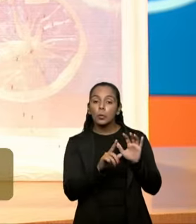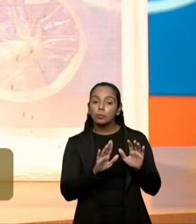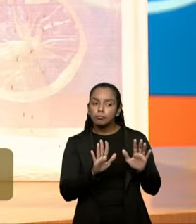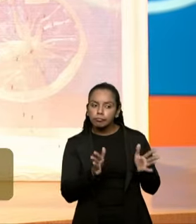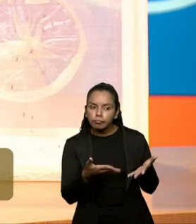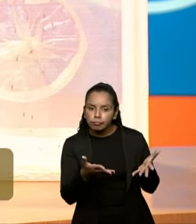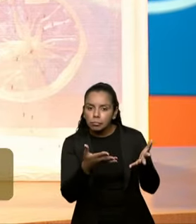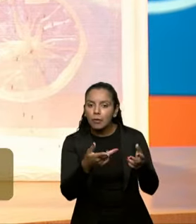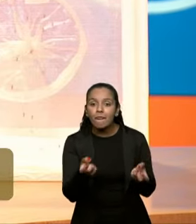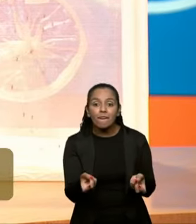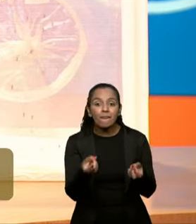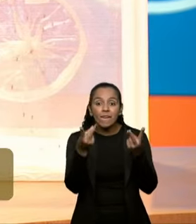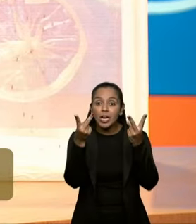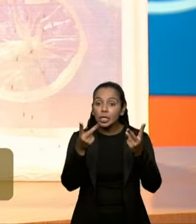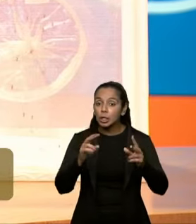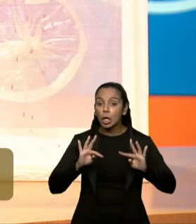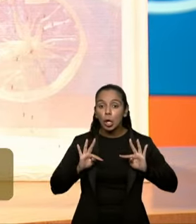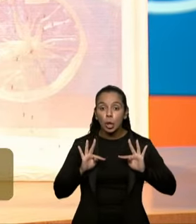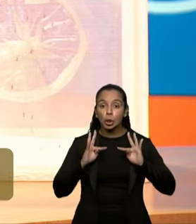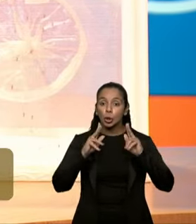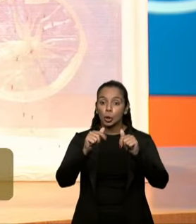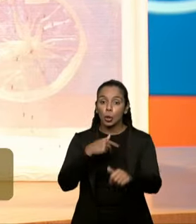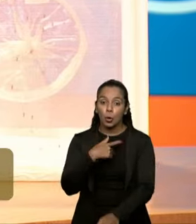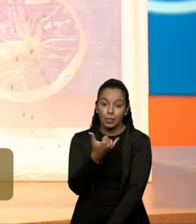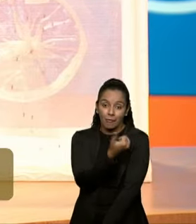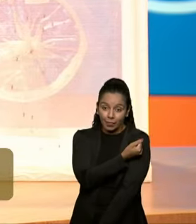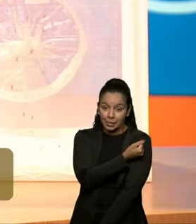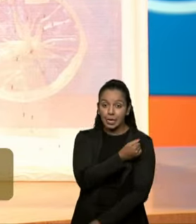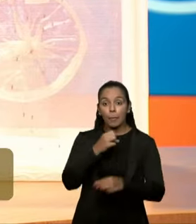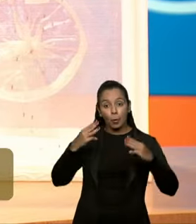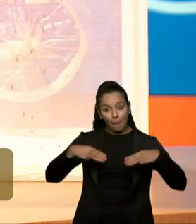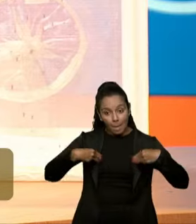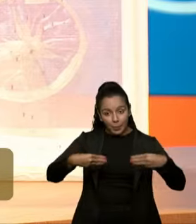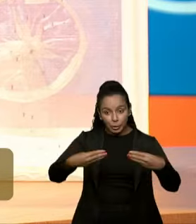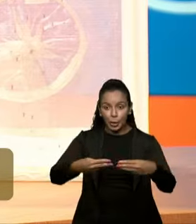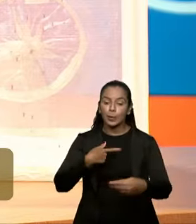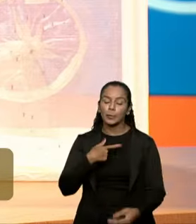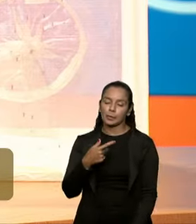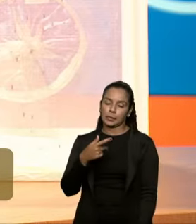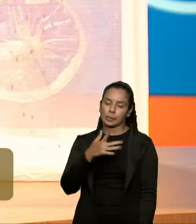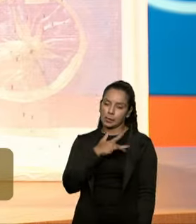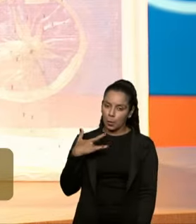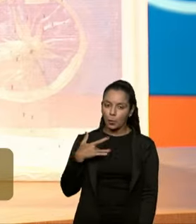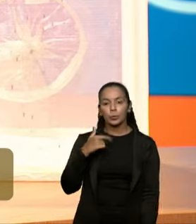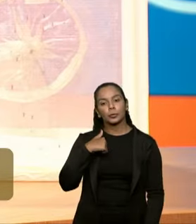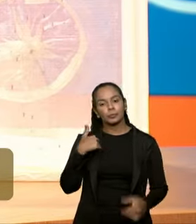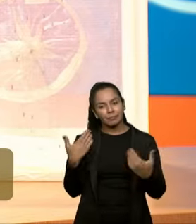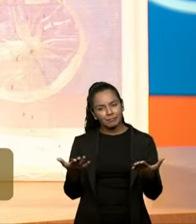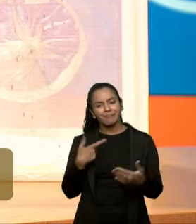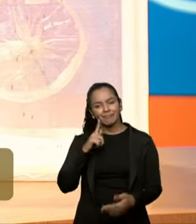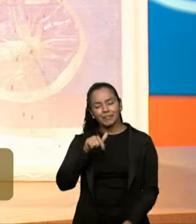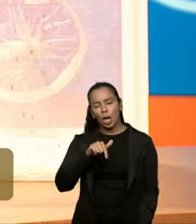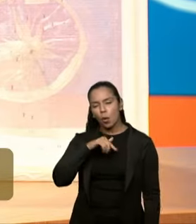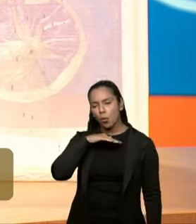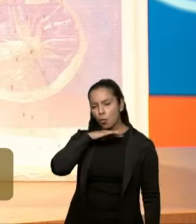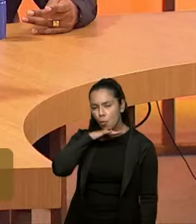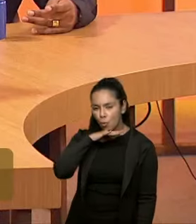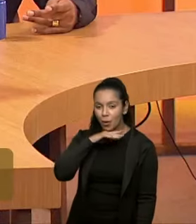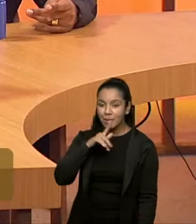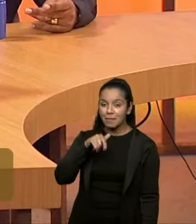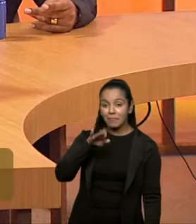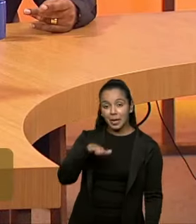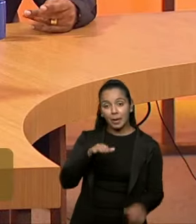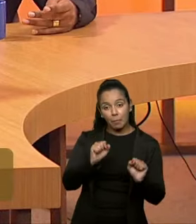vender todas as doses para o Ministério, né? Uhum. Então, eu, assim, é ruim, assim, para quem